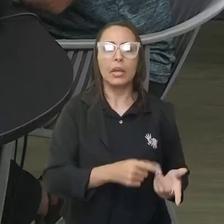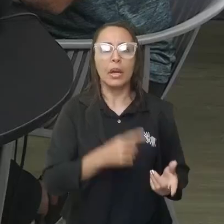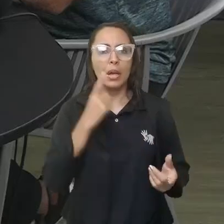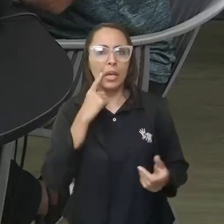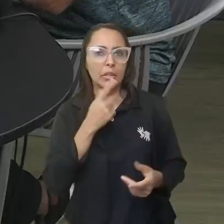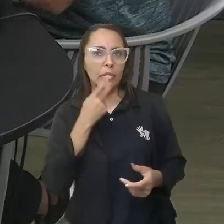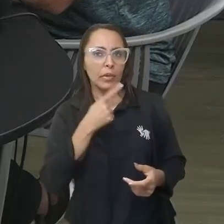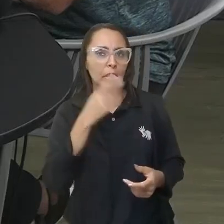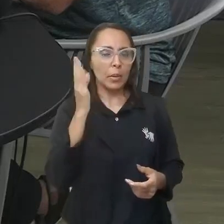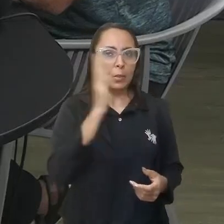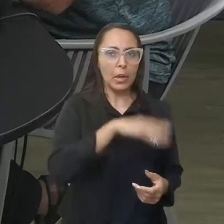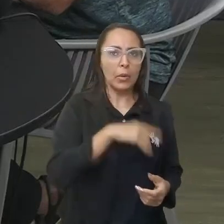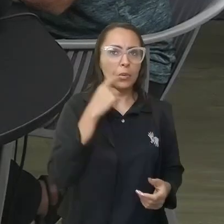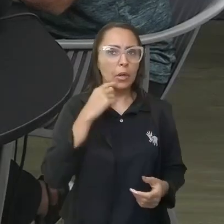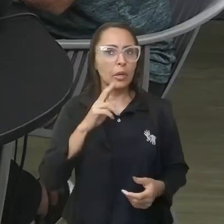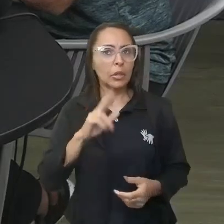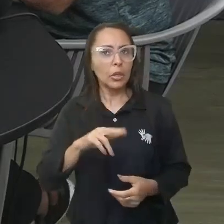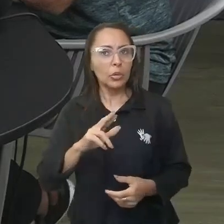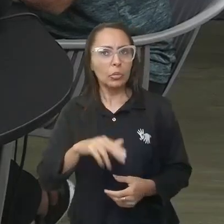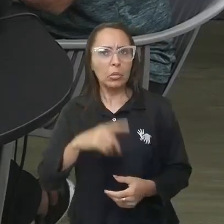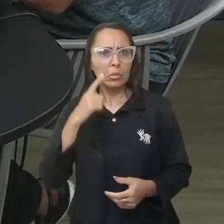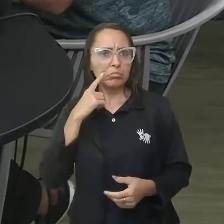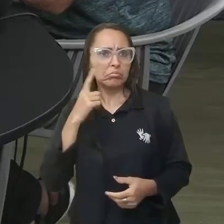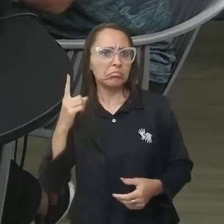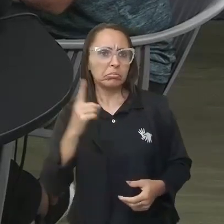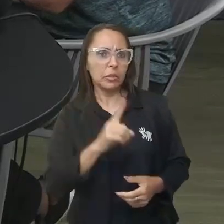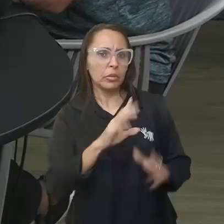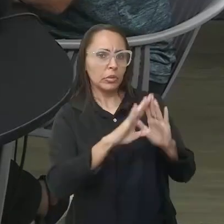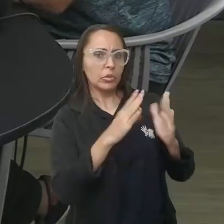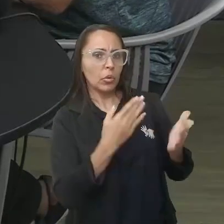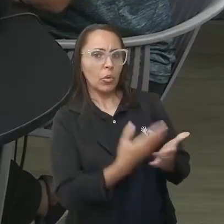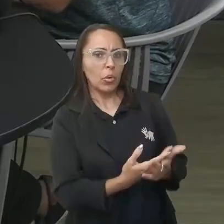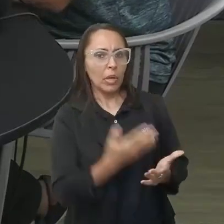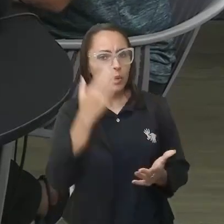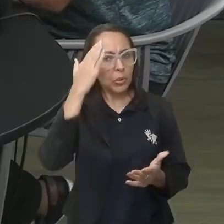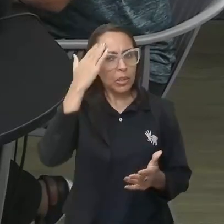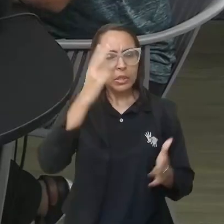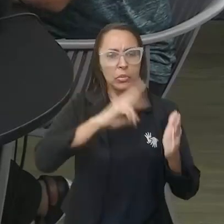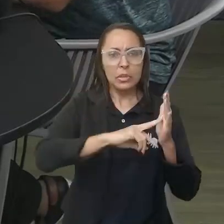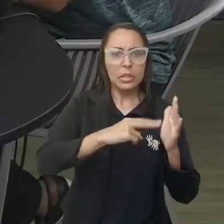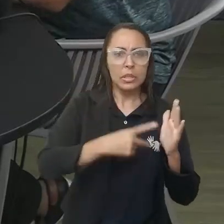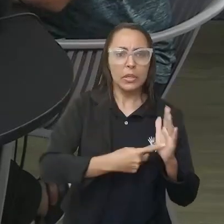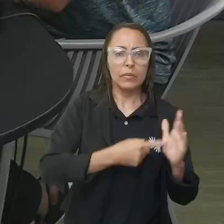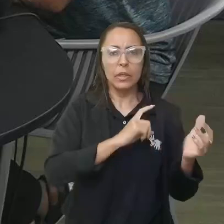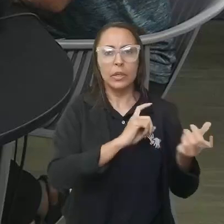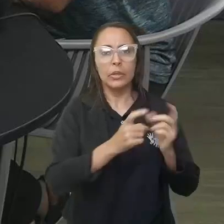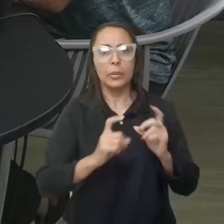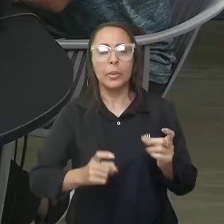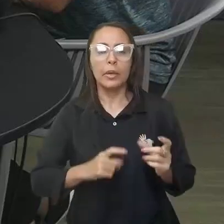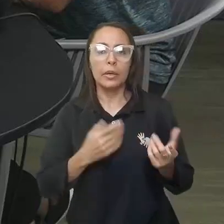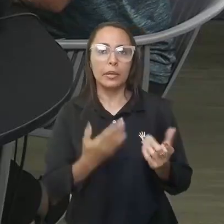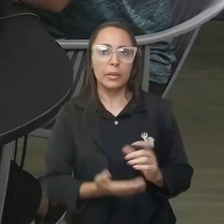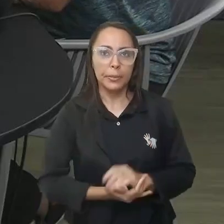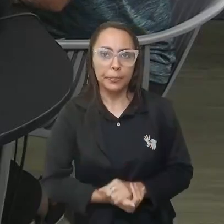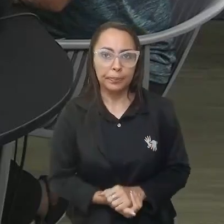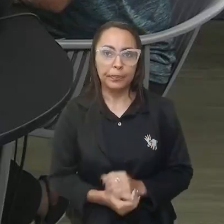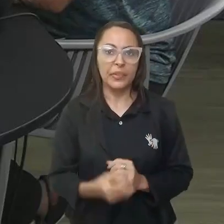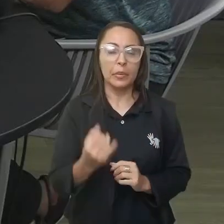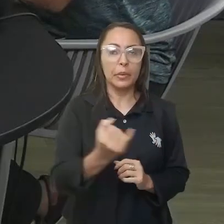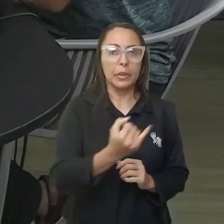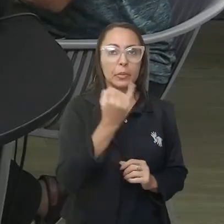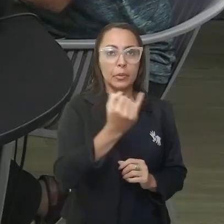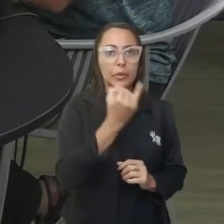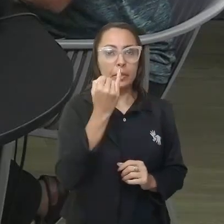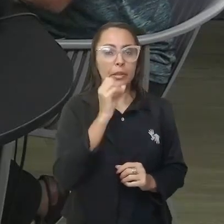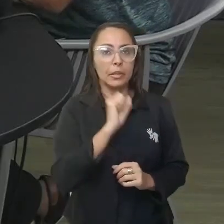assunto são pessoas que nunca botaram pé numa escola, então não entendem o que é que significa esse debate. E, portanto, é muito